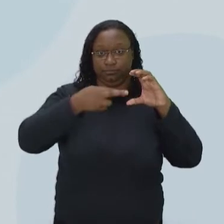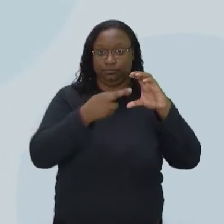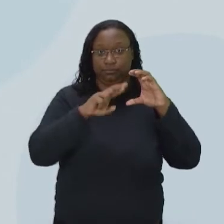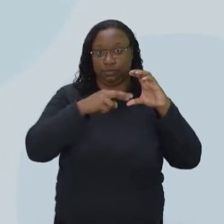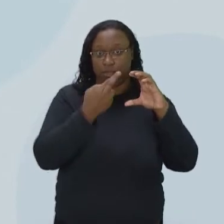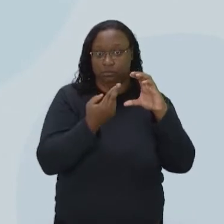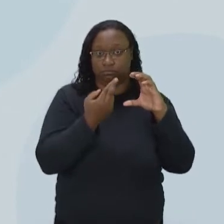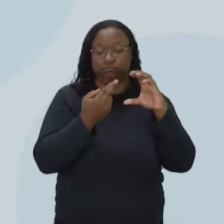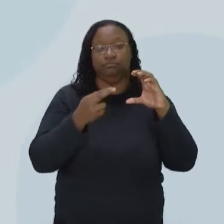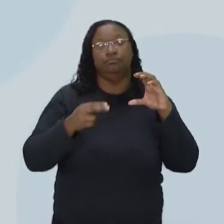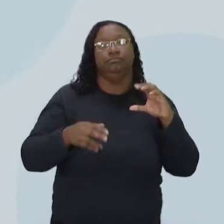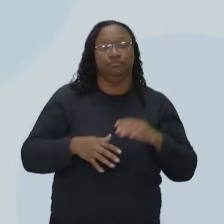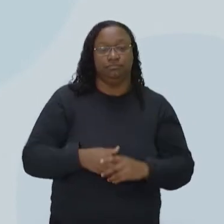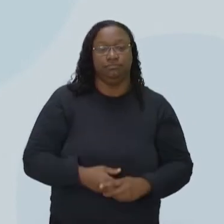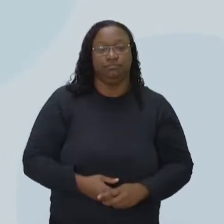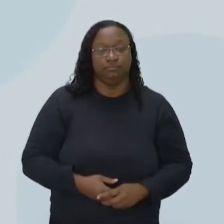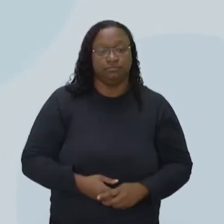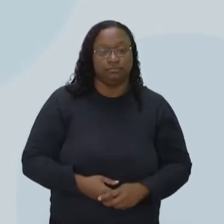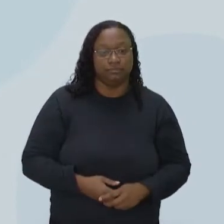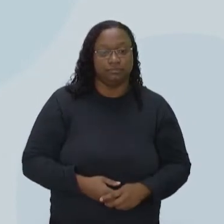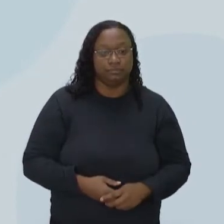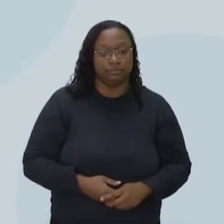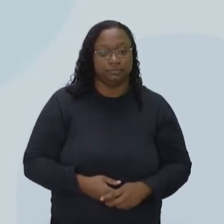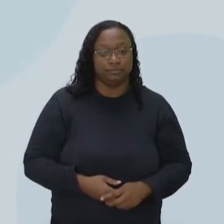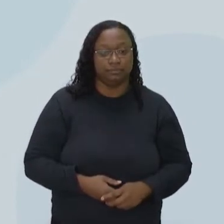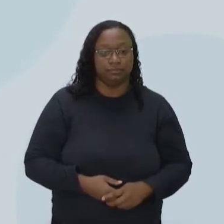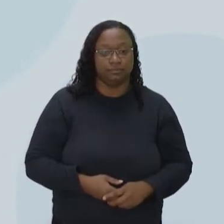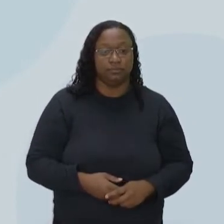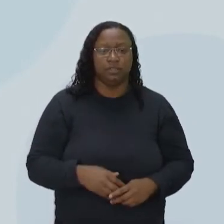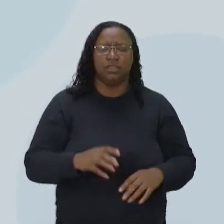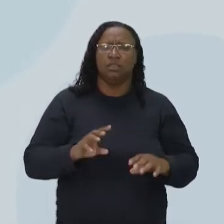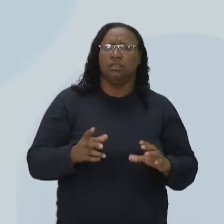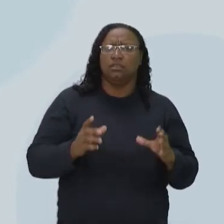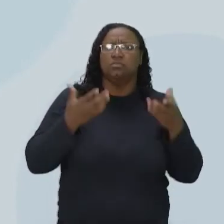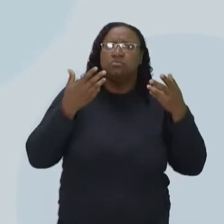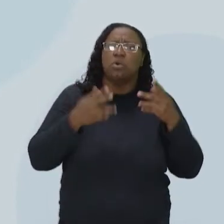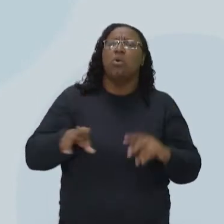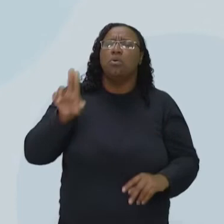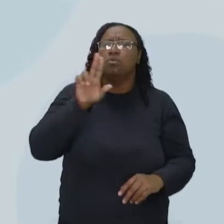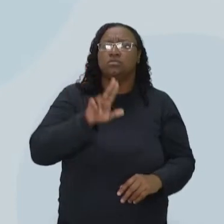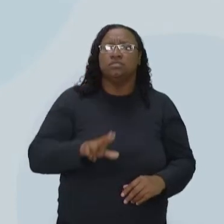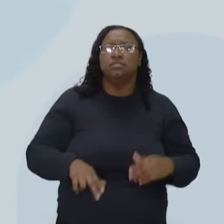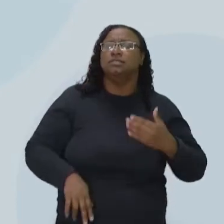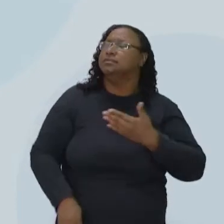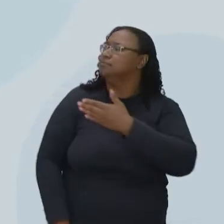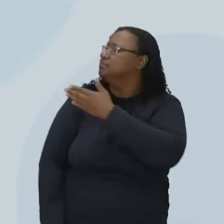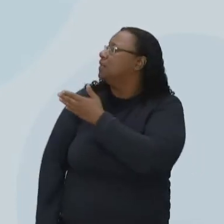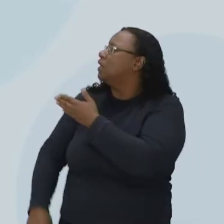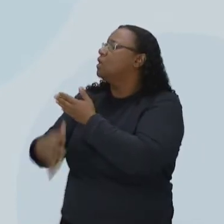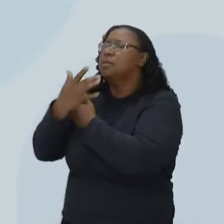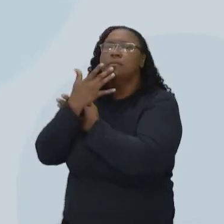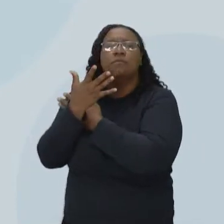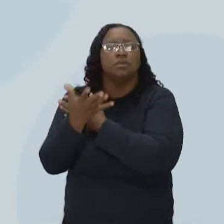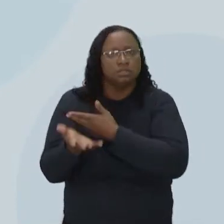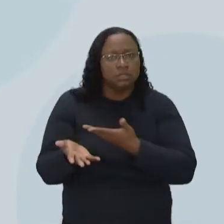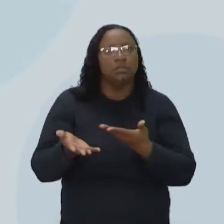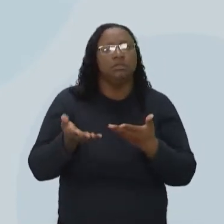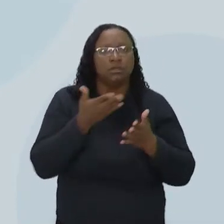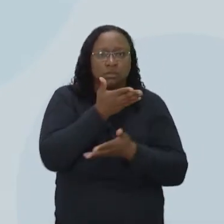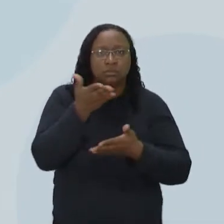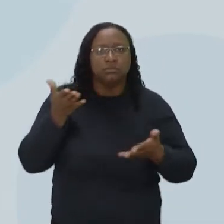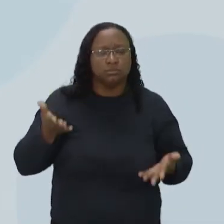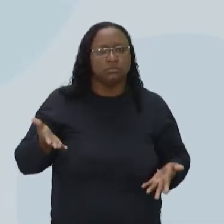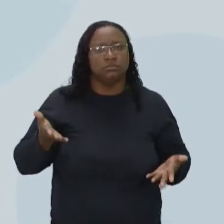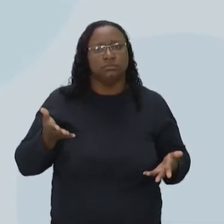vezes 10 a menos 2 ao quadrado. Aí, ao invés de usar essa propriedade aqui que eu falei para você, de manter a base e somar os expoentes,